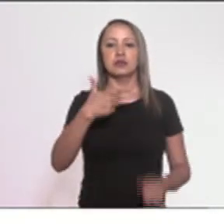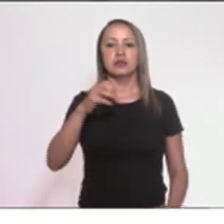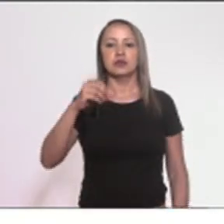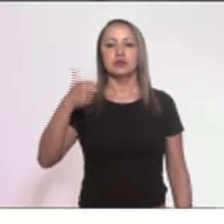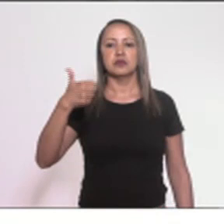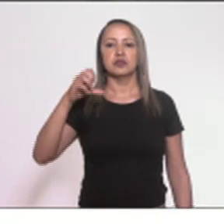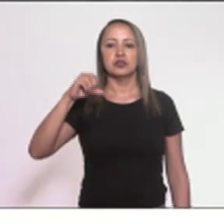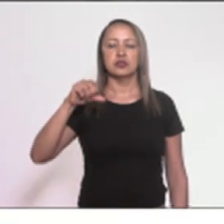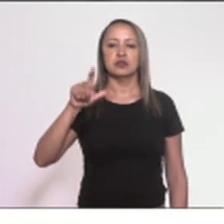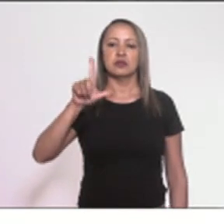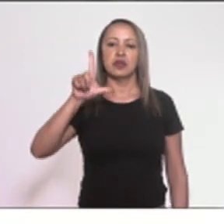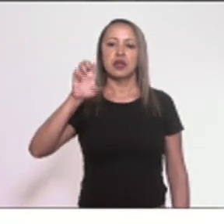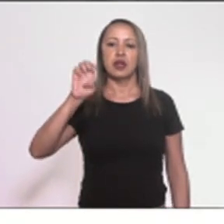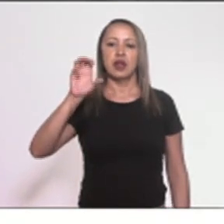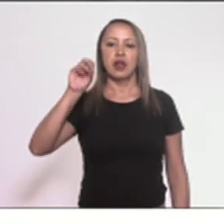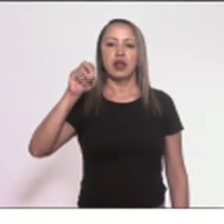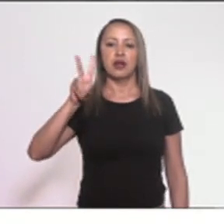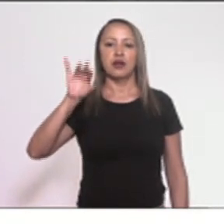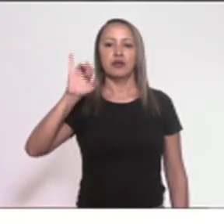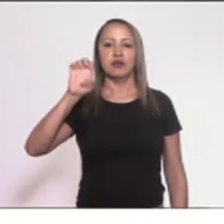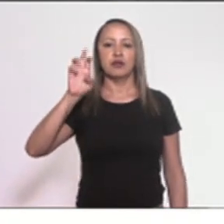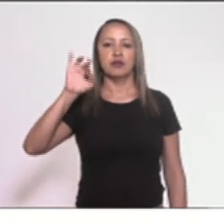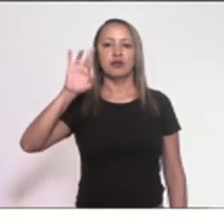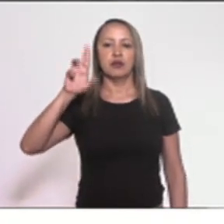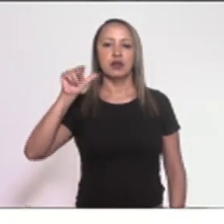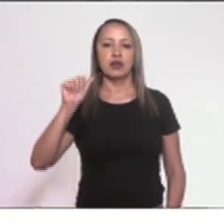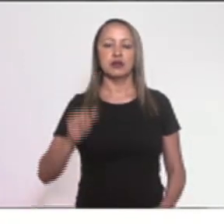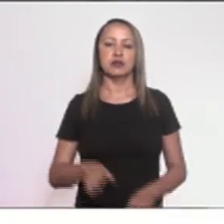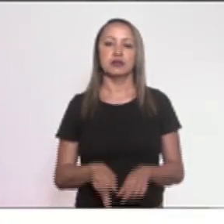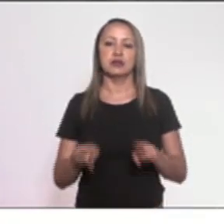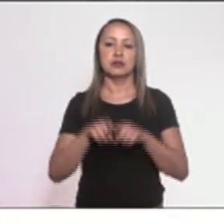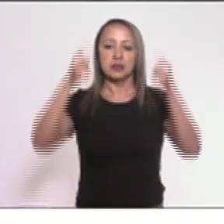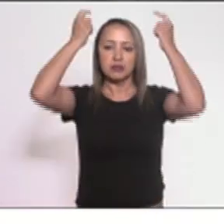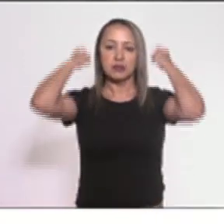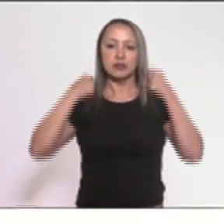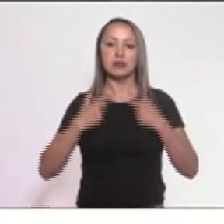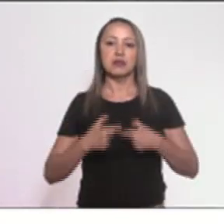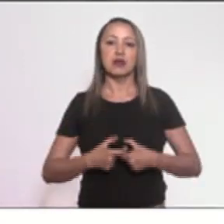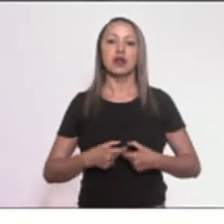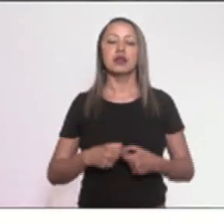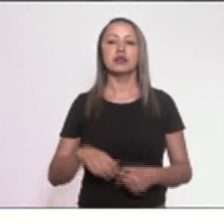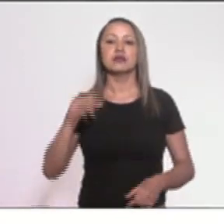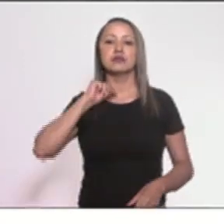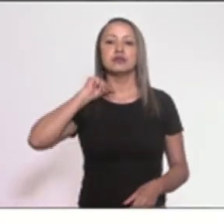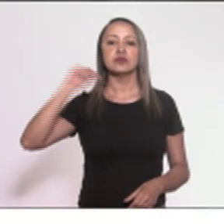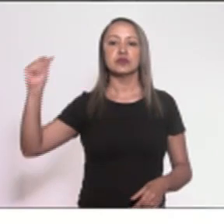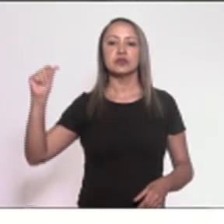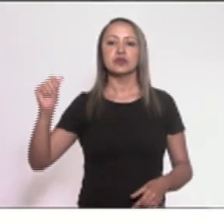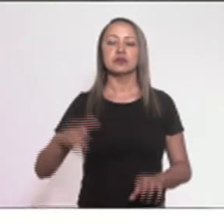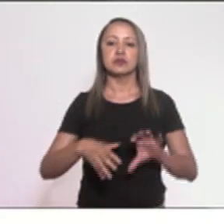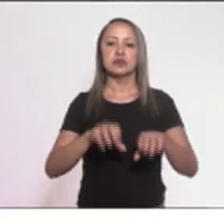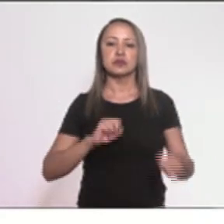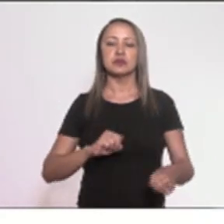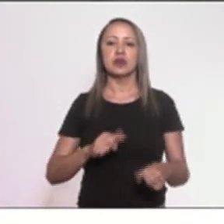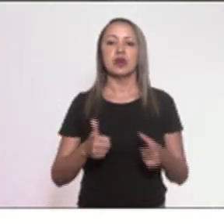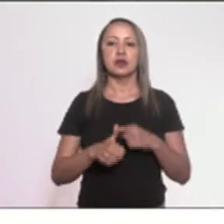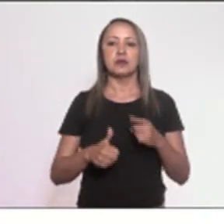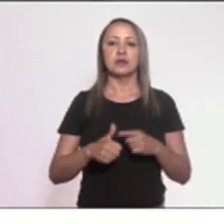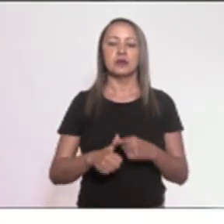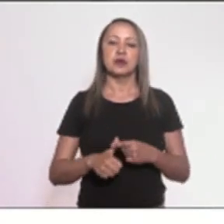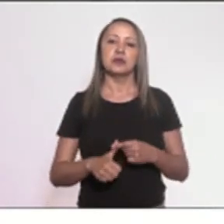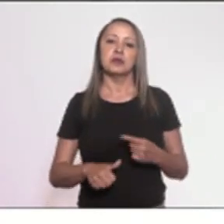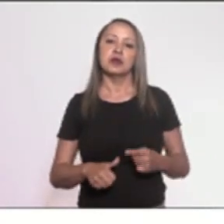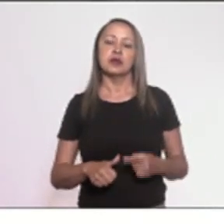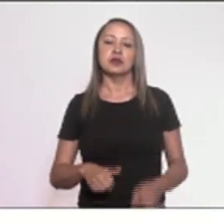Vieira, que requer a realização de sessão solene extraordinária para entrega de medalha Tiradentes e respectivo diploma ao primeiro sargento do Corpo de Bombeiros do Estado